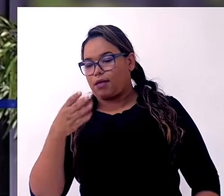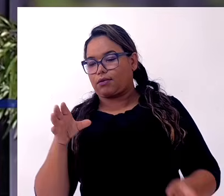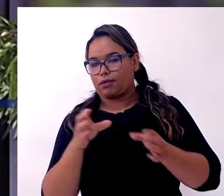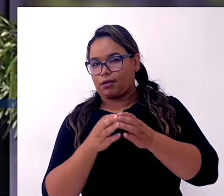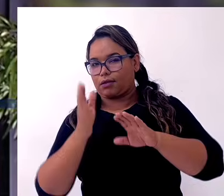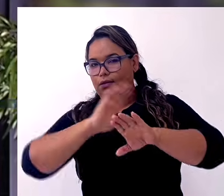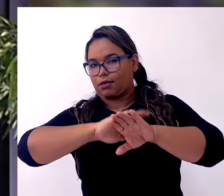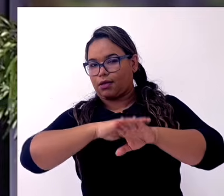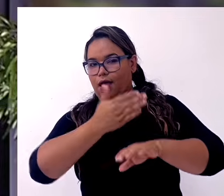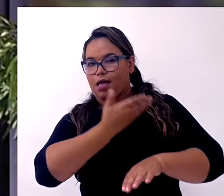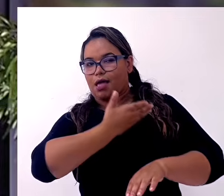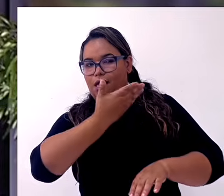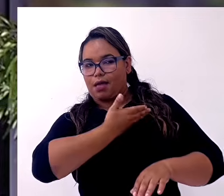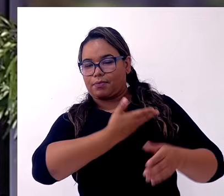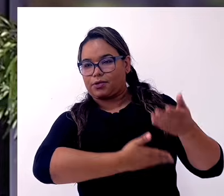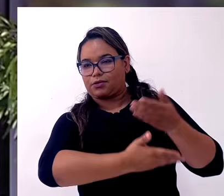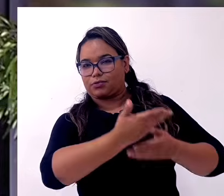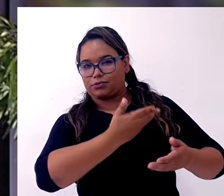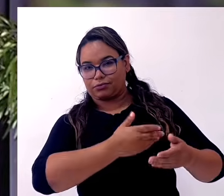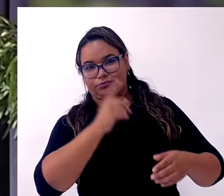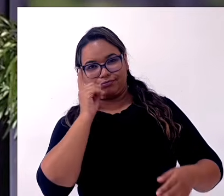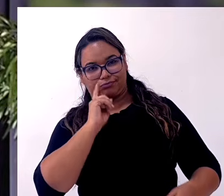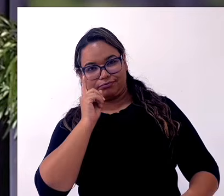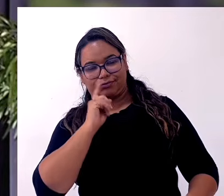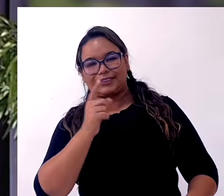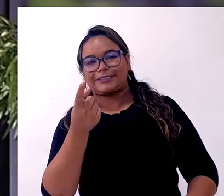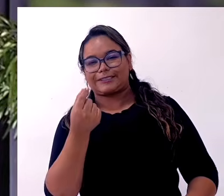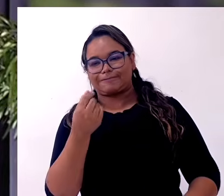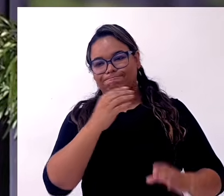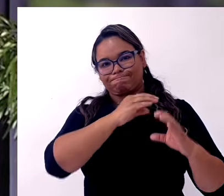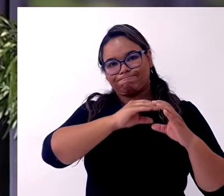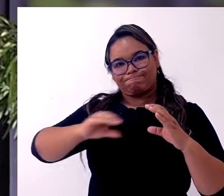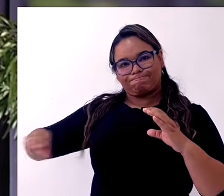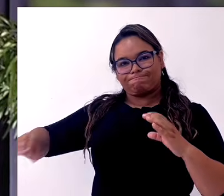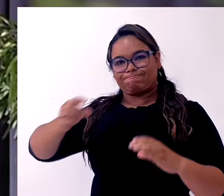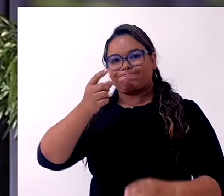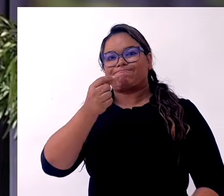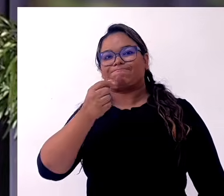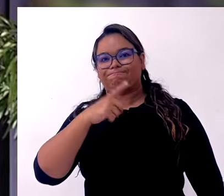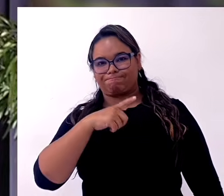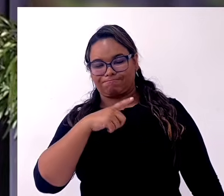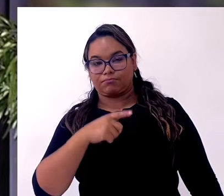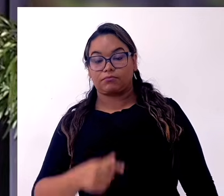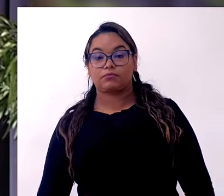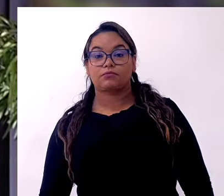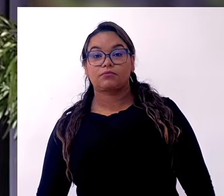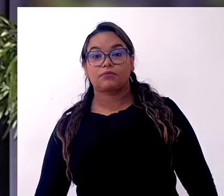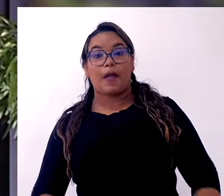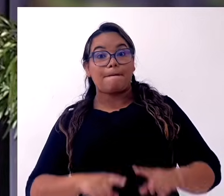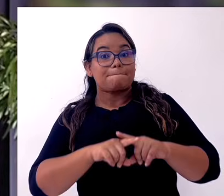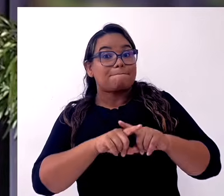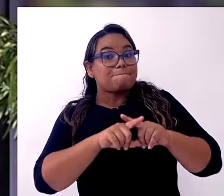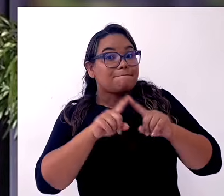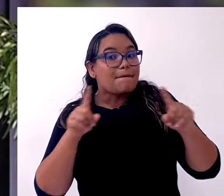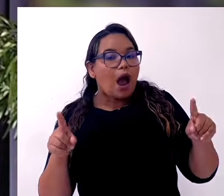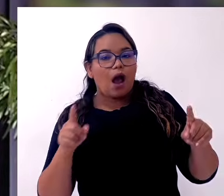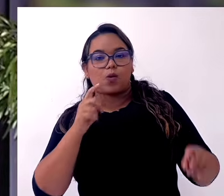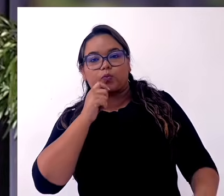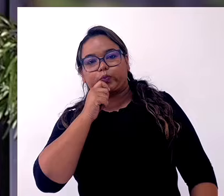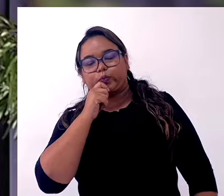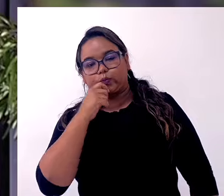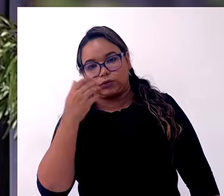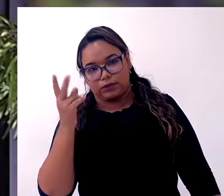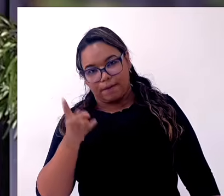com absoluta precisão. O que é uma história interessante. Recebendo fundos de $100 mil do